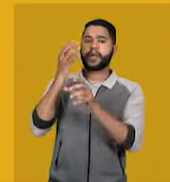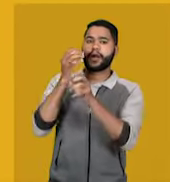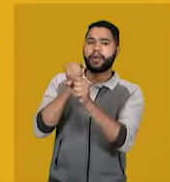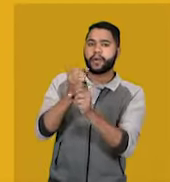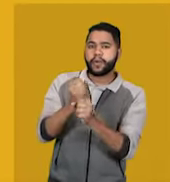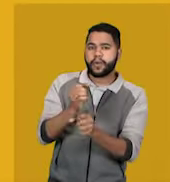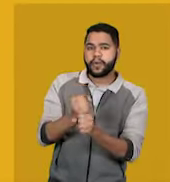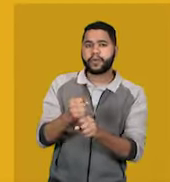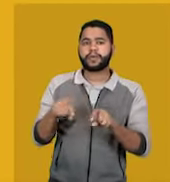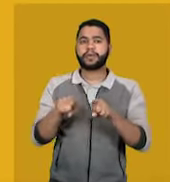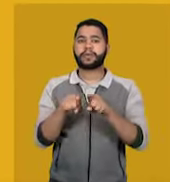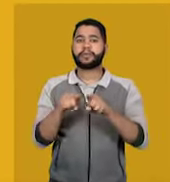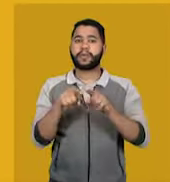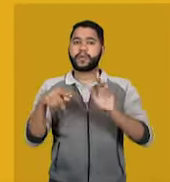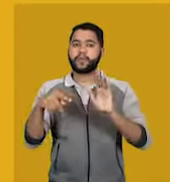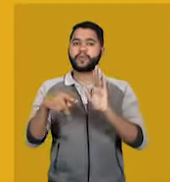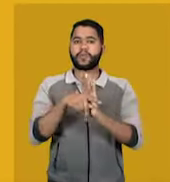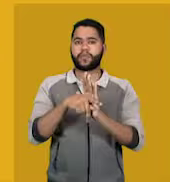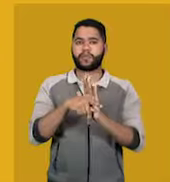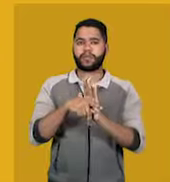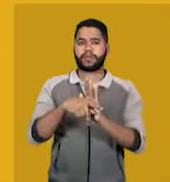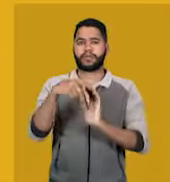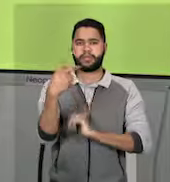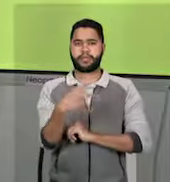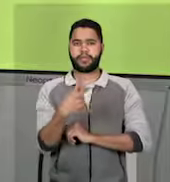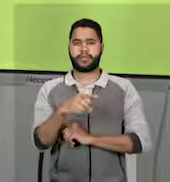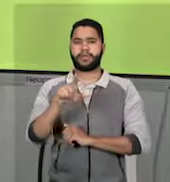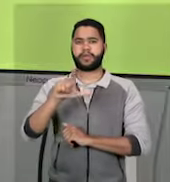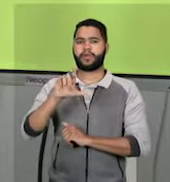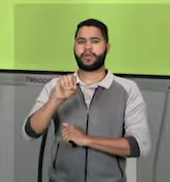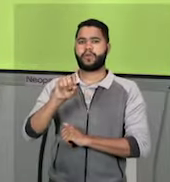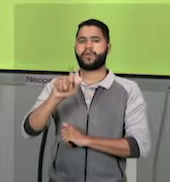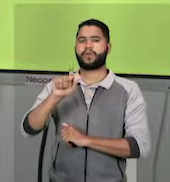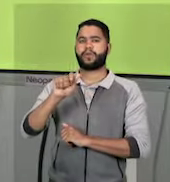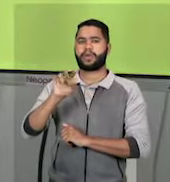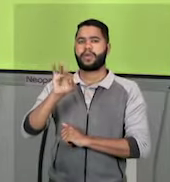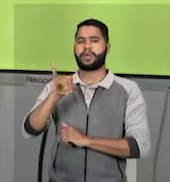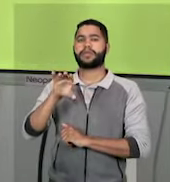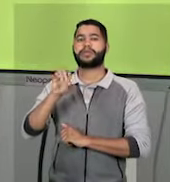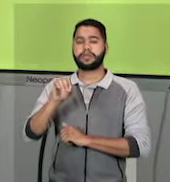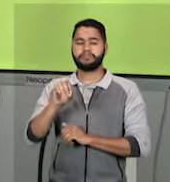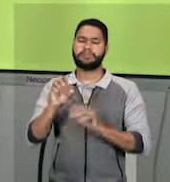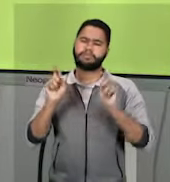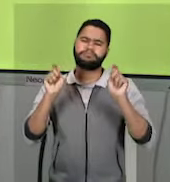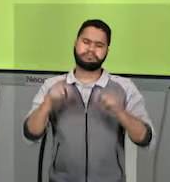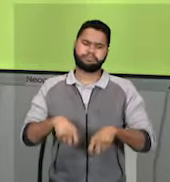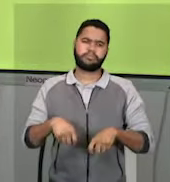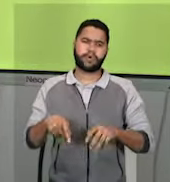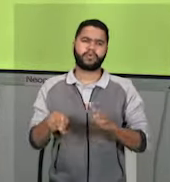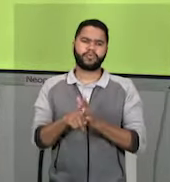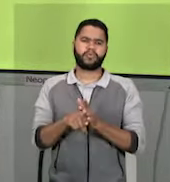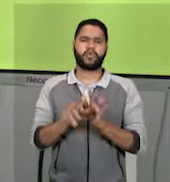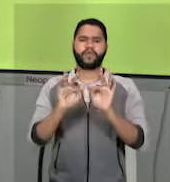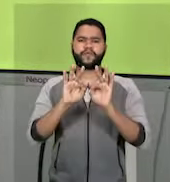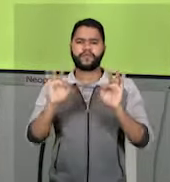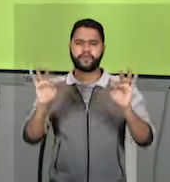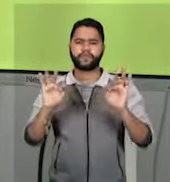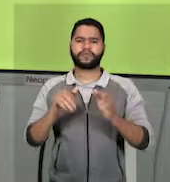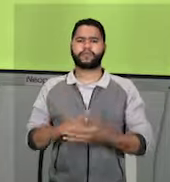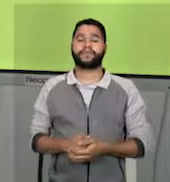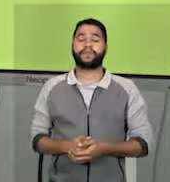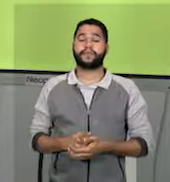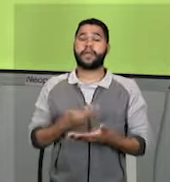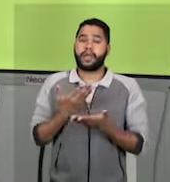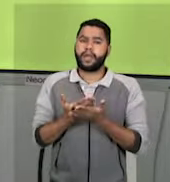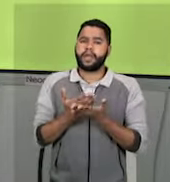e as propriedades dos logaritmos. Porque aí sim nós podemos entrar nessa função logarítmica. Então essa aula é uma